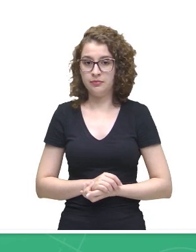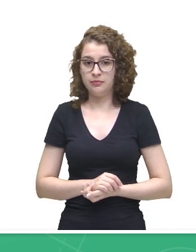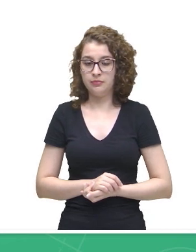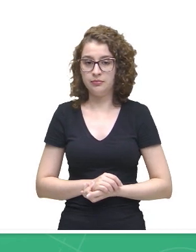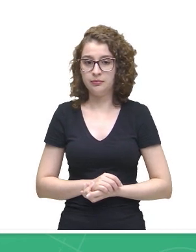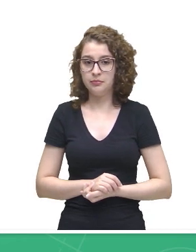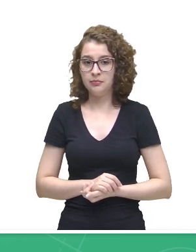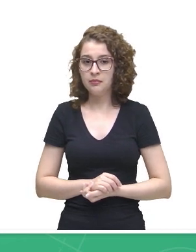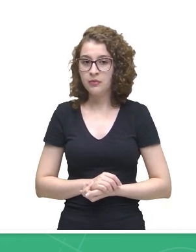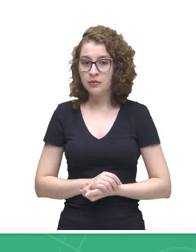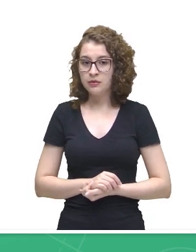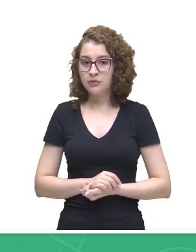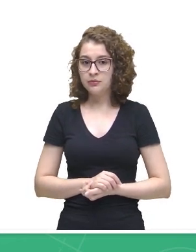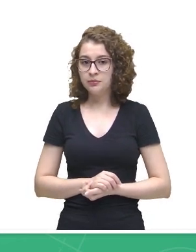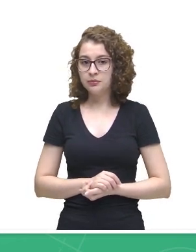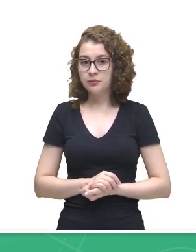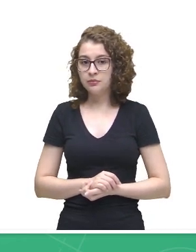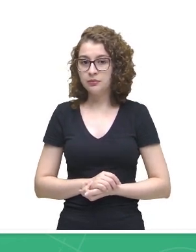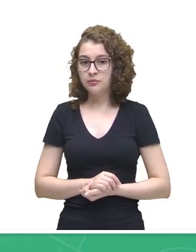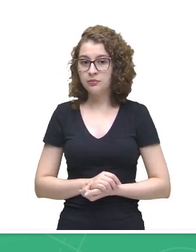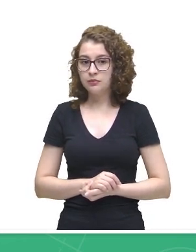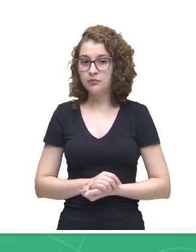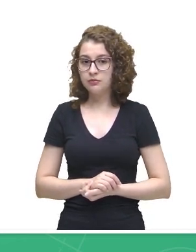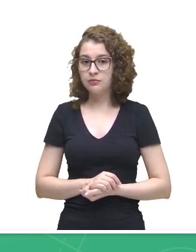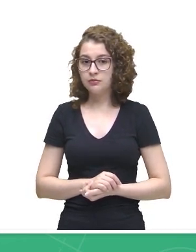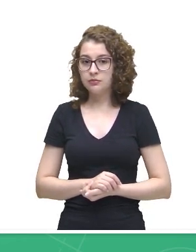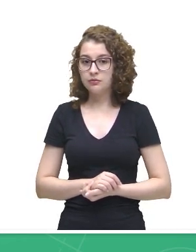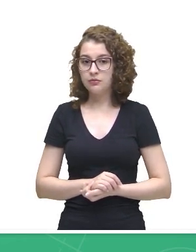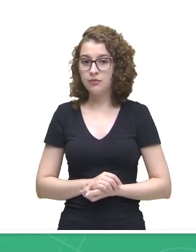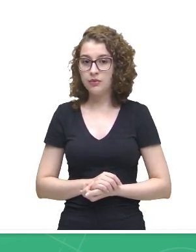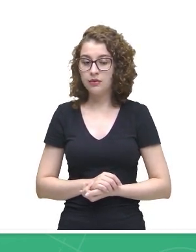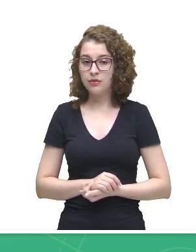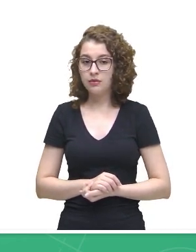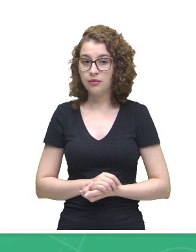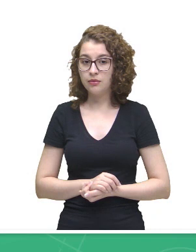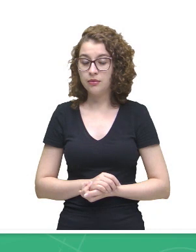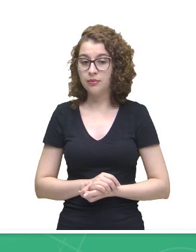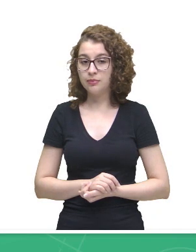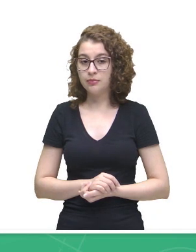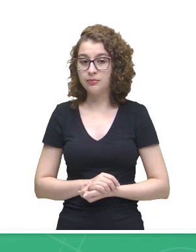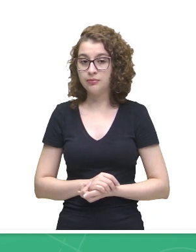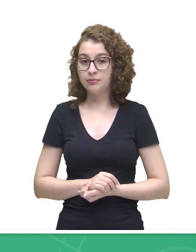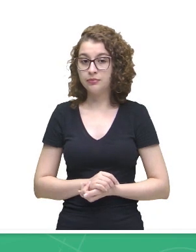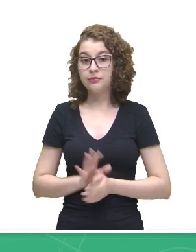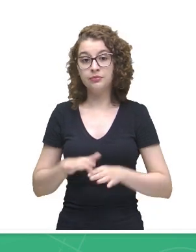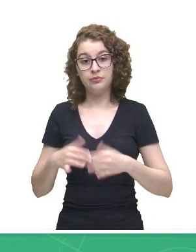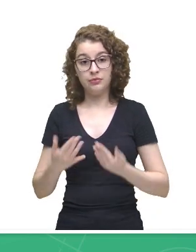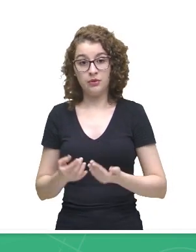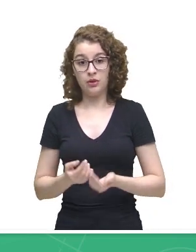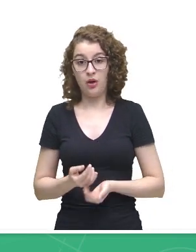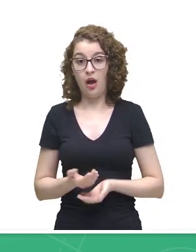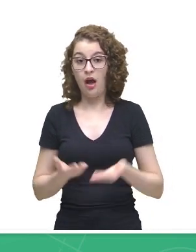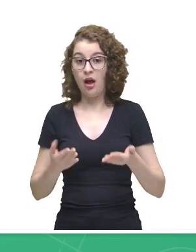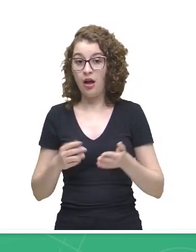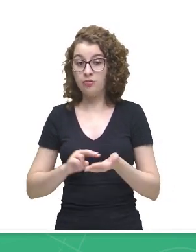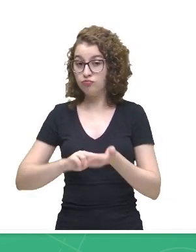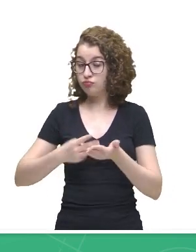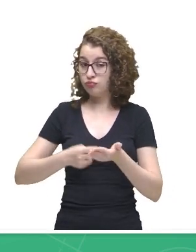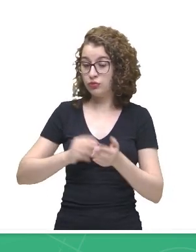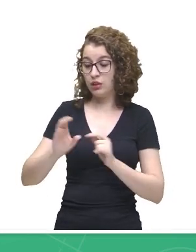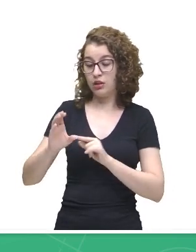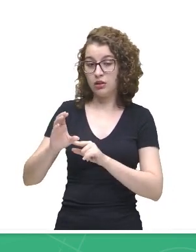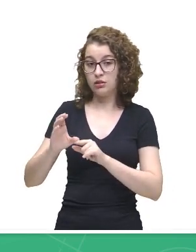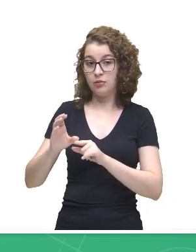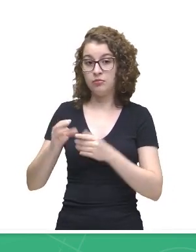because I am tired. I am going home because I'm tired. Eu vou para casa porque